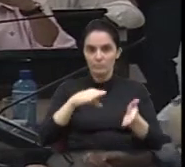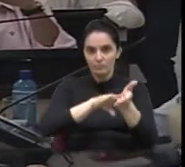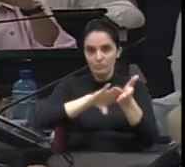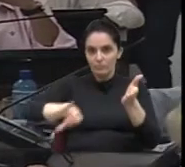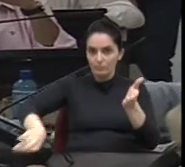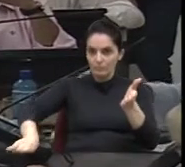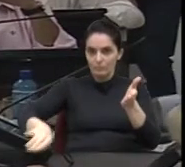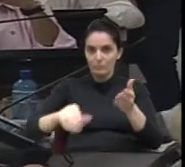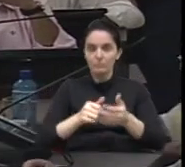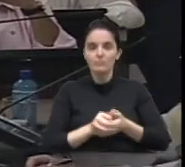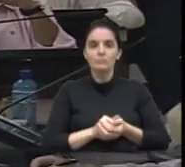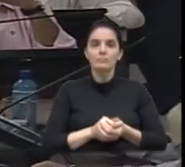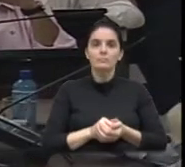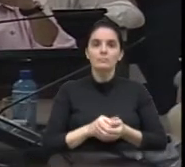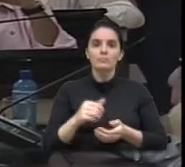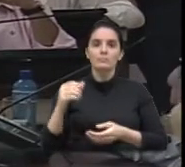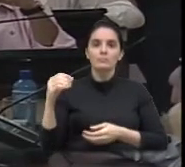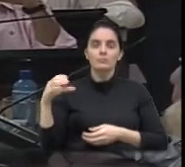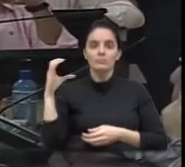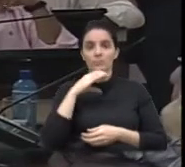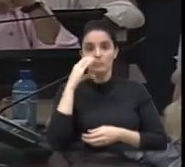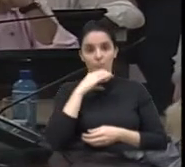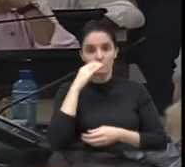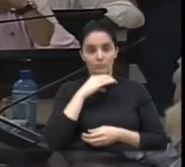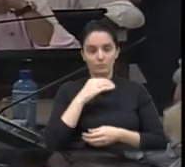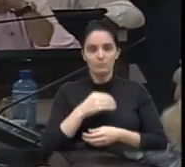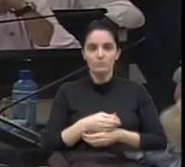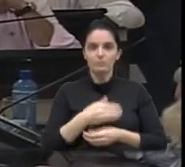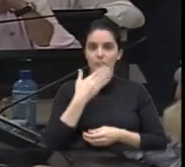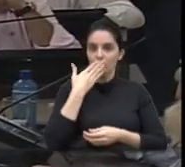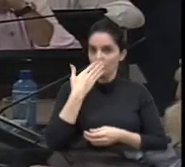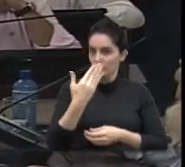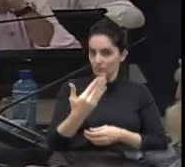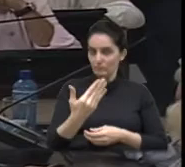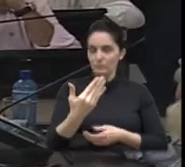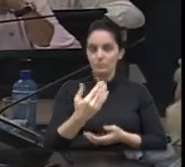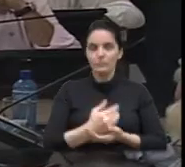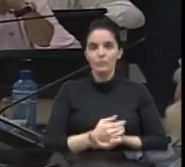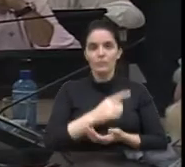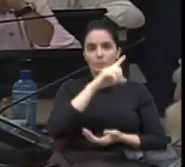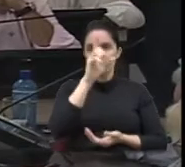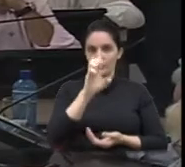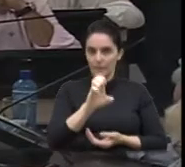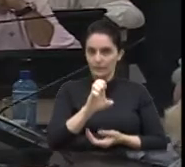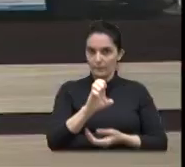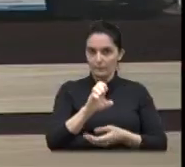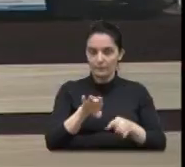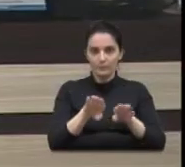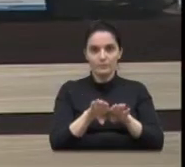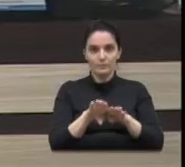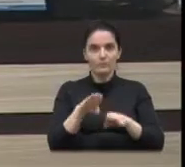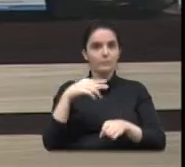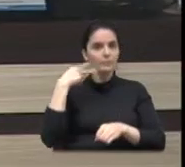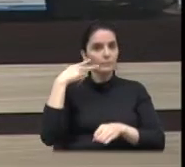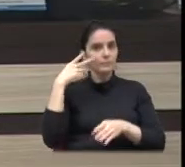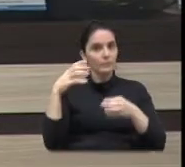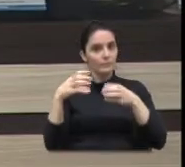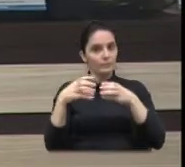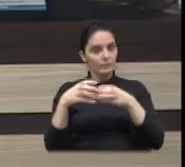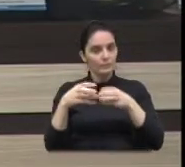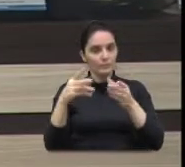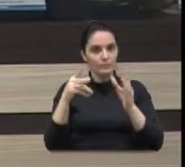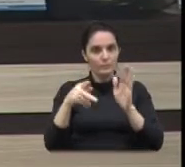de regime de urgência. Excelentíssimo senhor, vimos a ilustre presença de Vossa Excelência e dos dignos vereadores que compõem essa